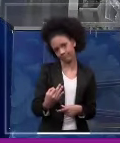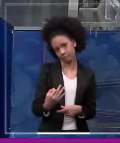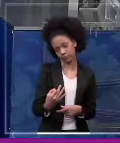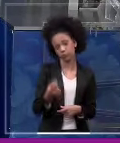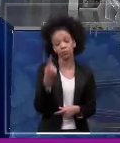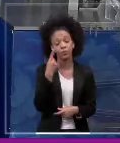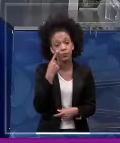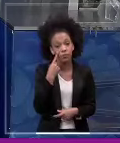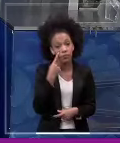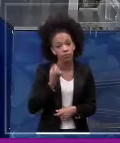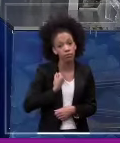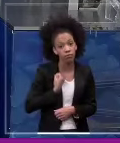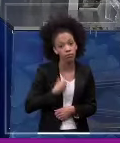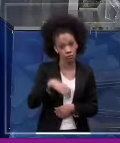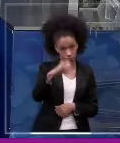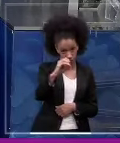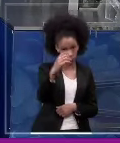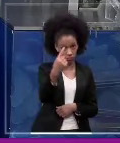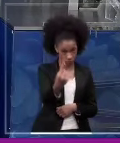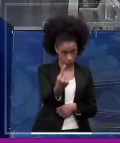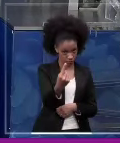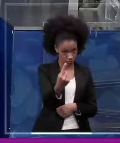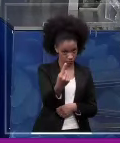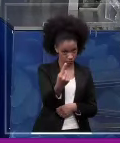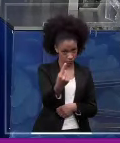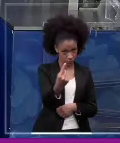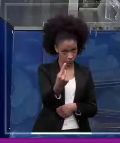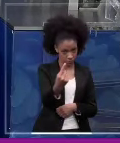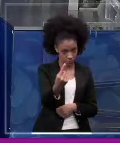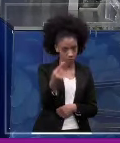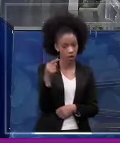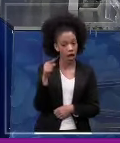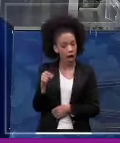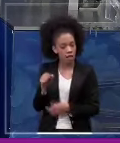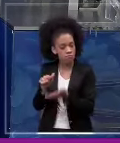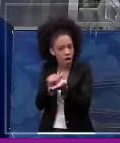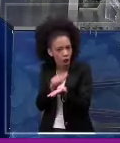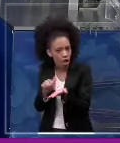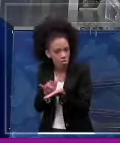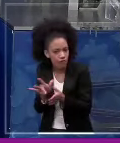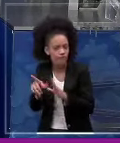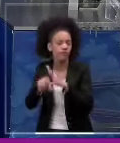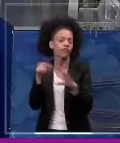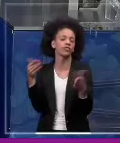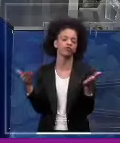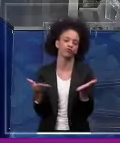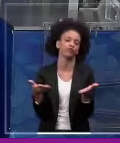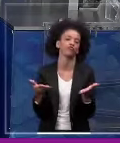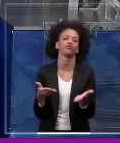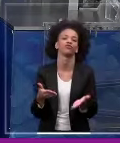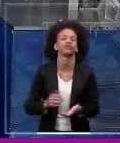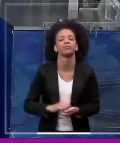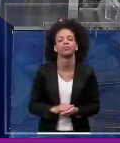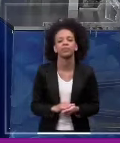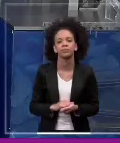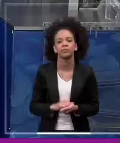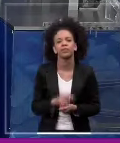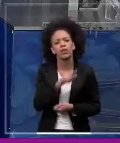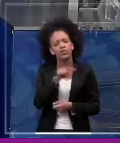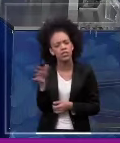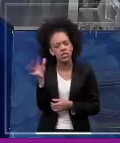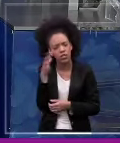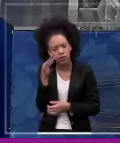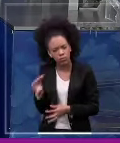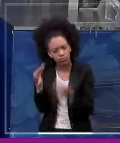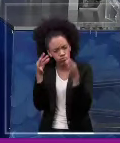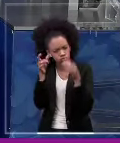número 01. Vermelha, 01. Este é o concurso 1957 da Loto Fácil. Você